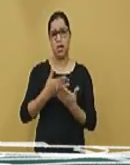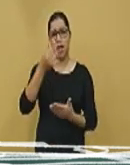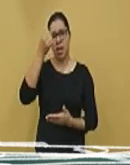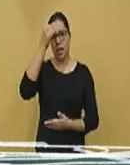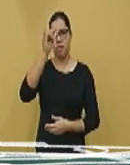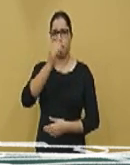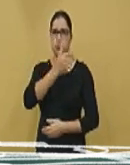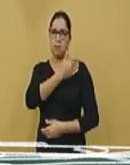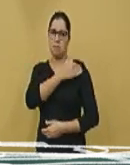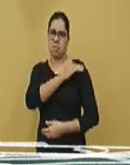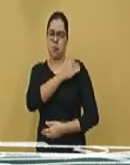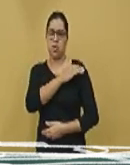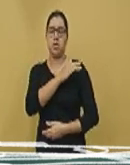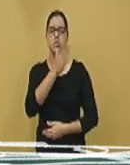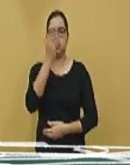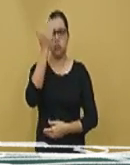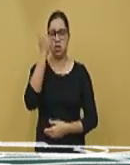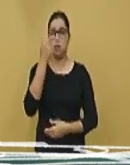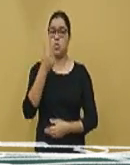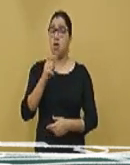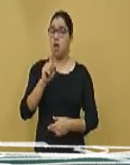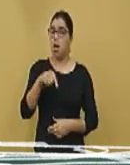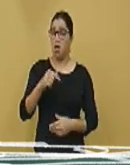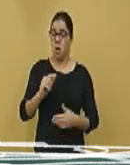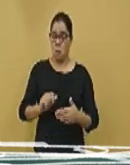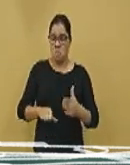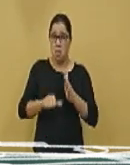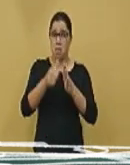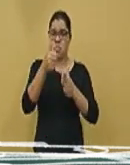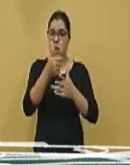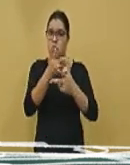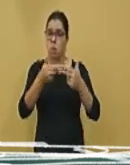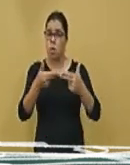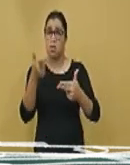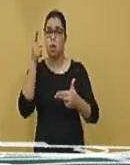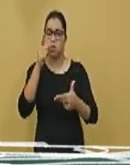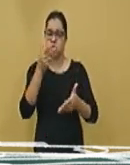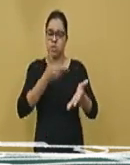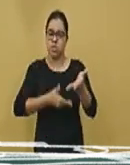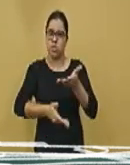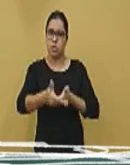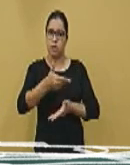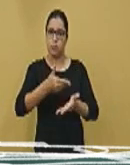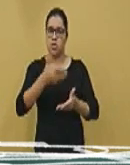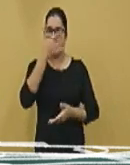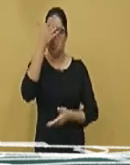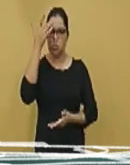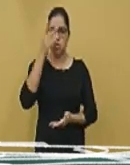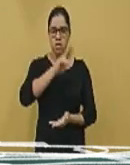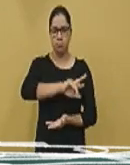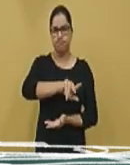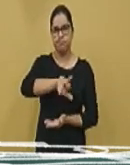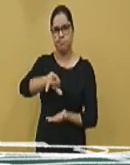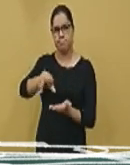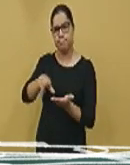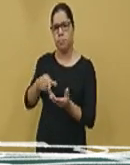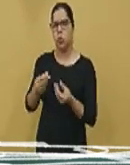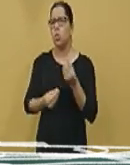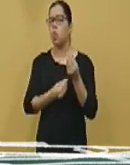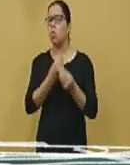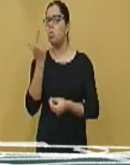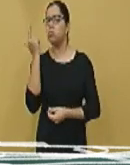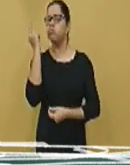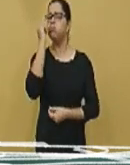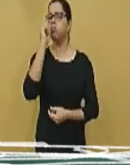passo para respeitar e conviver com as diferenças. Como isso pode ser alcançado